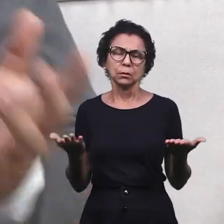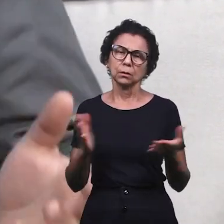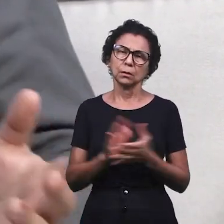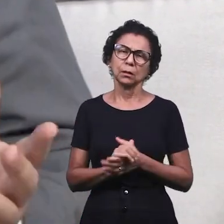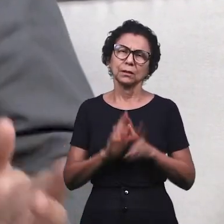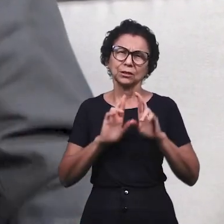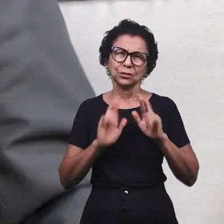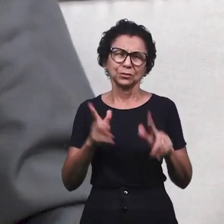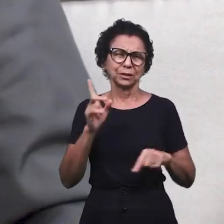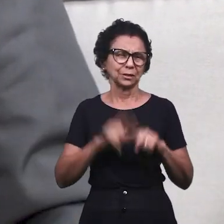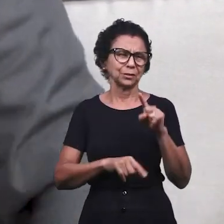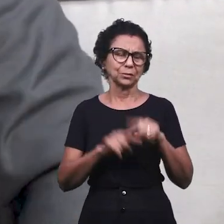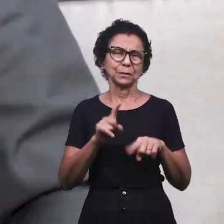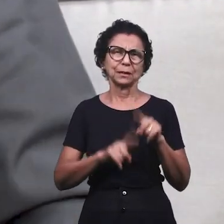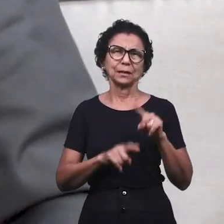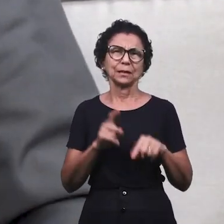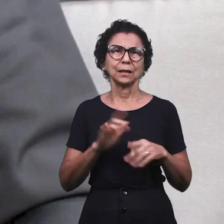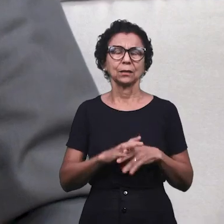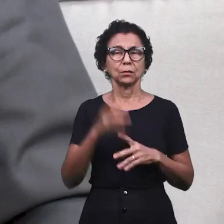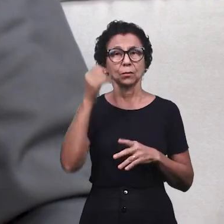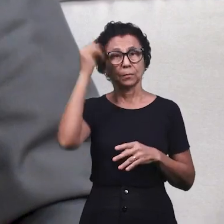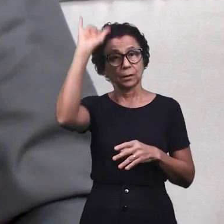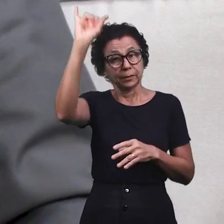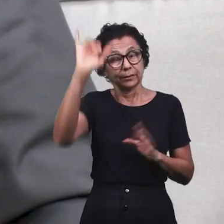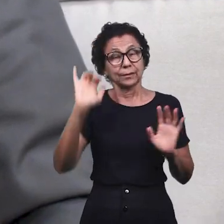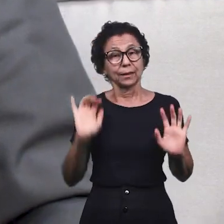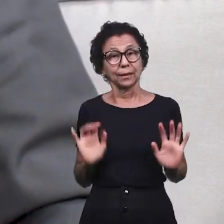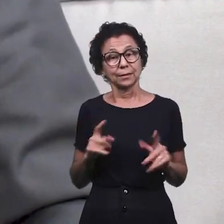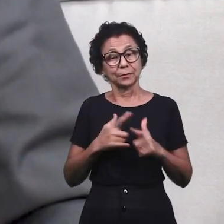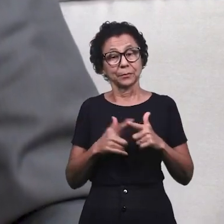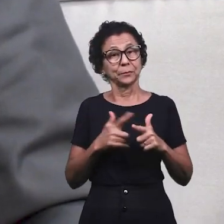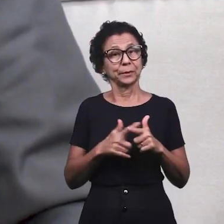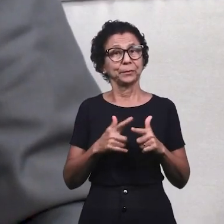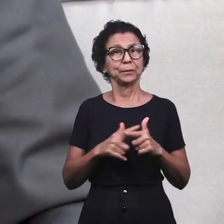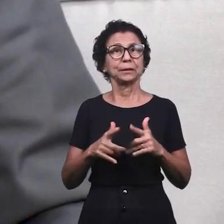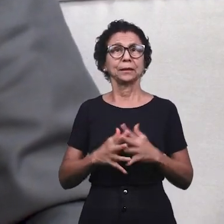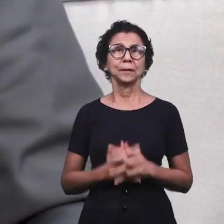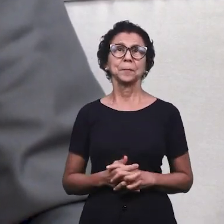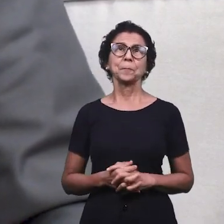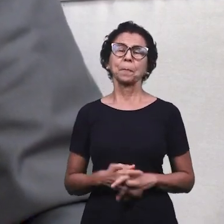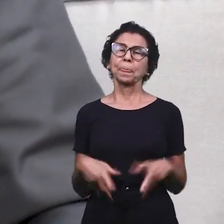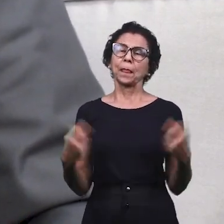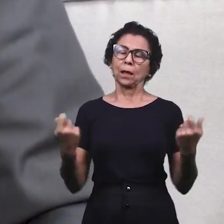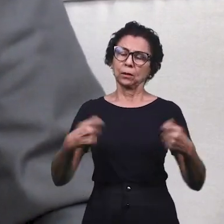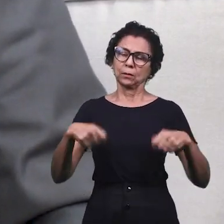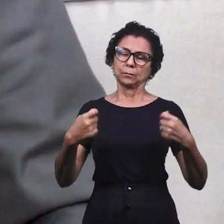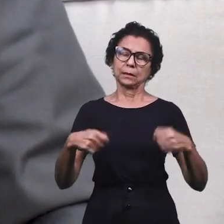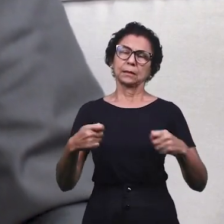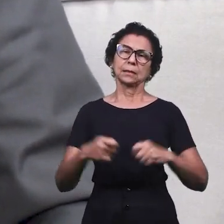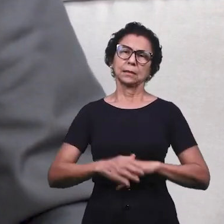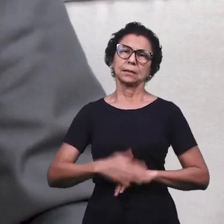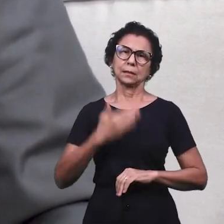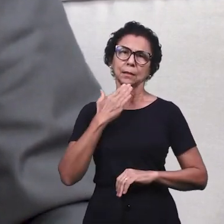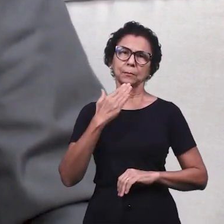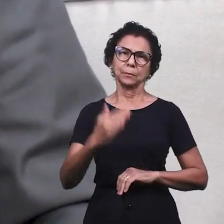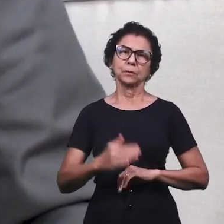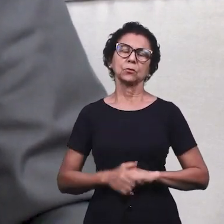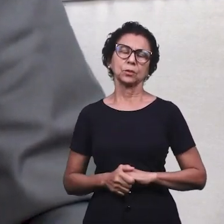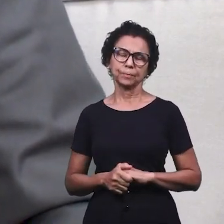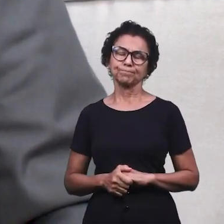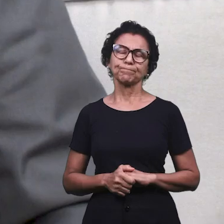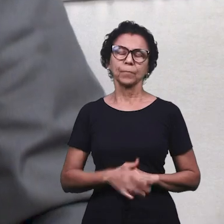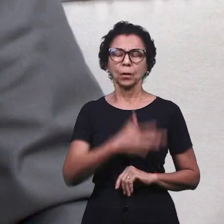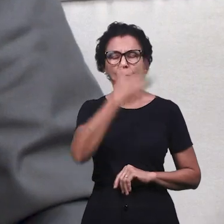fisicamente, algo totalmente diferente. Então, para evitar essa surpresa, né, necessariamente você precisa fazer esse serviço